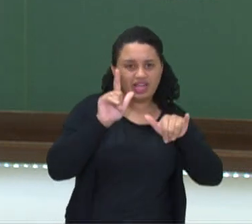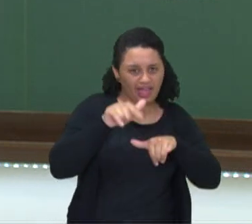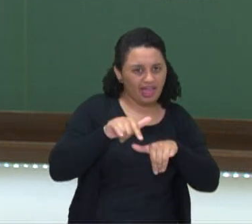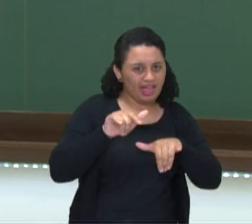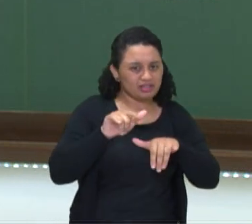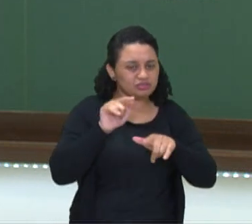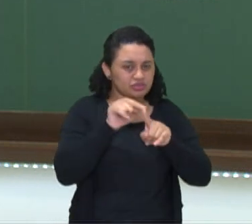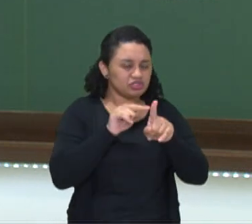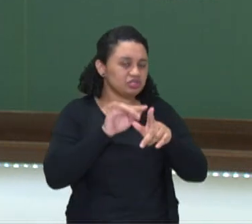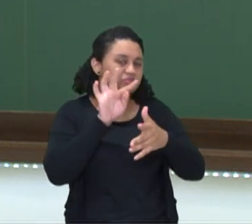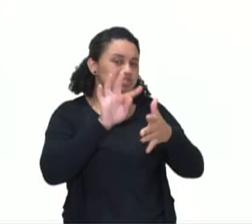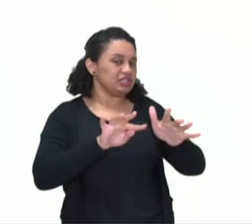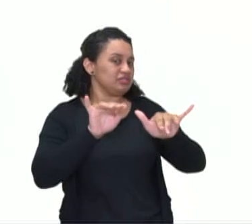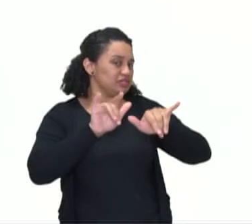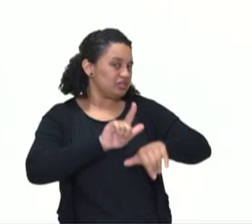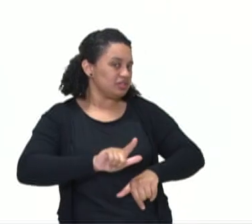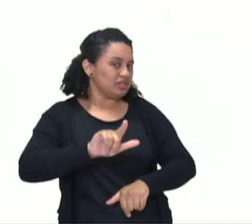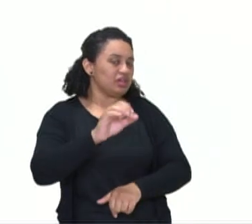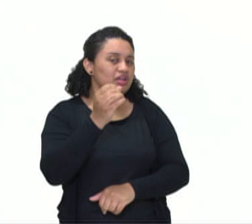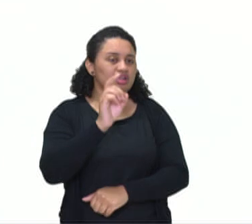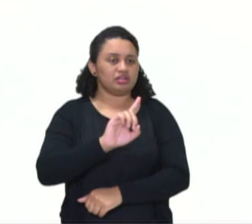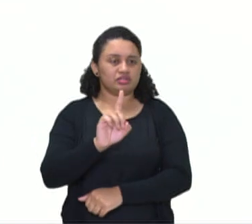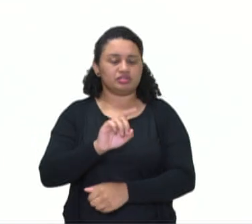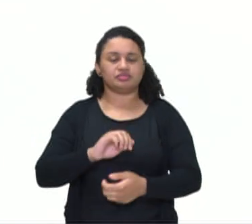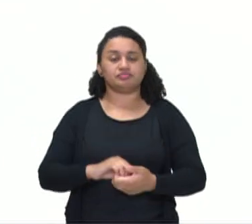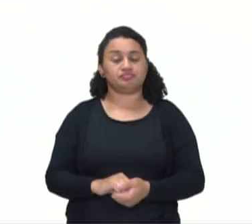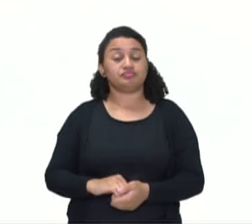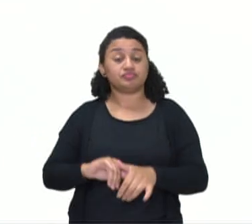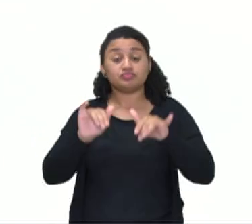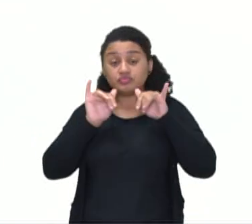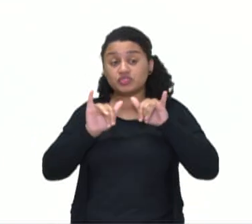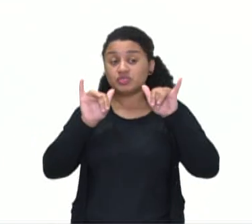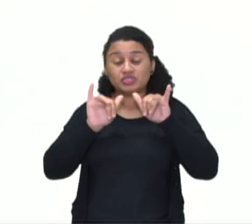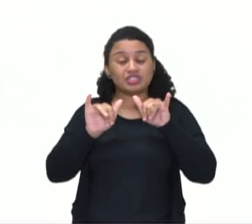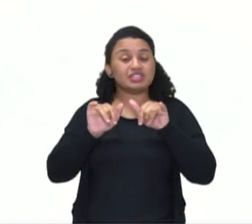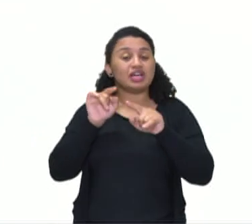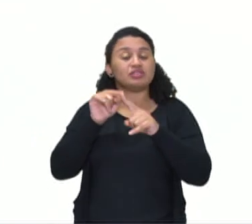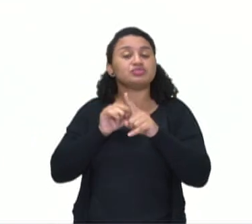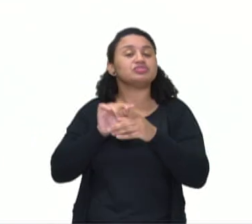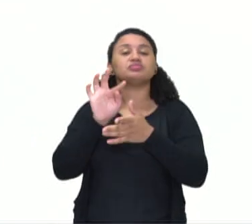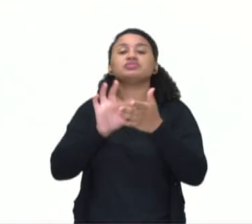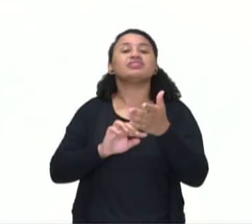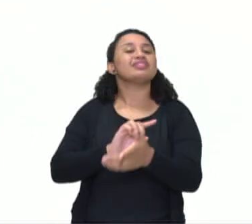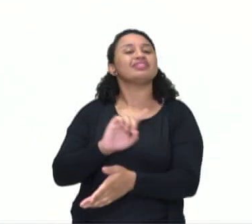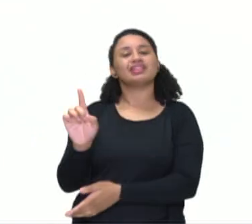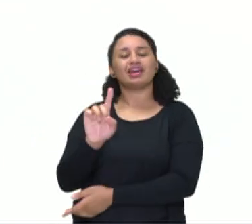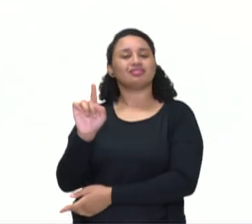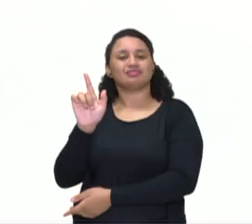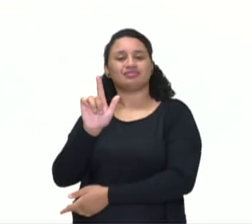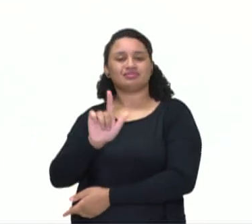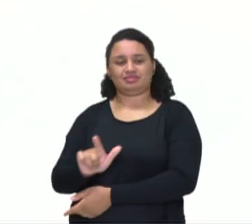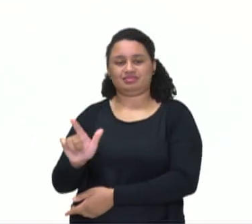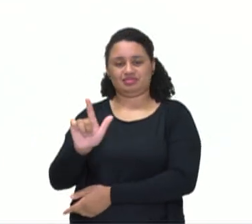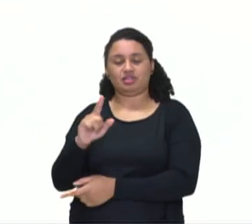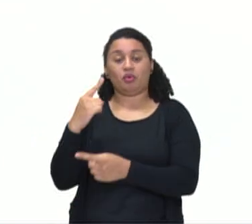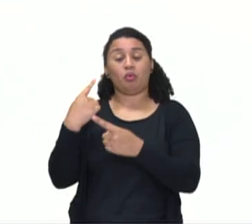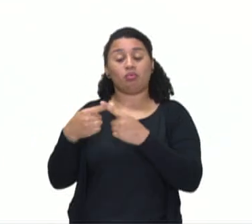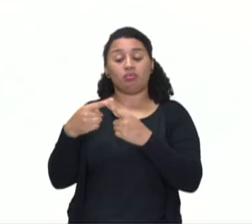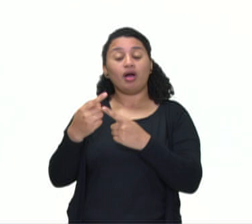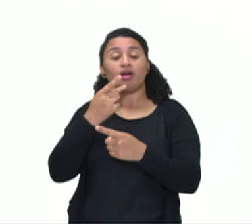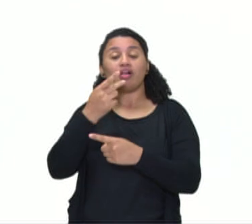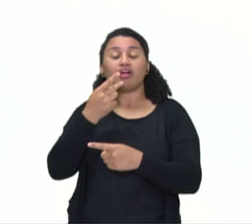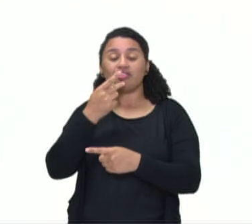não literário? Vejamos aqui, a notícia é um texto não literário. Por quê? Porque ela